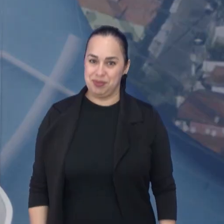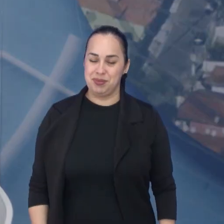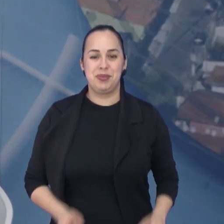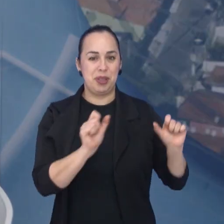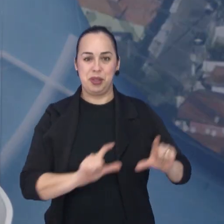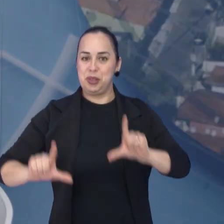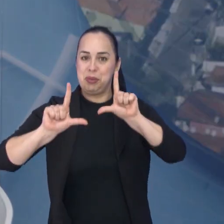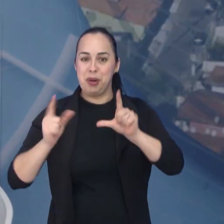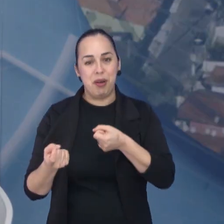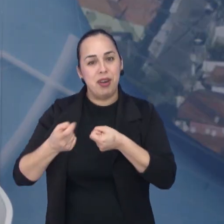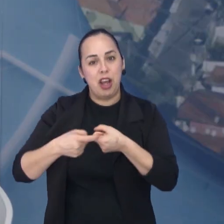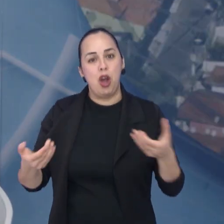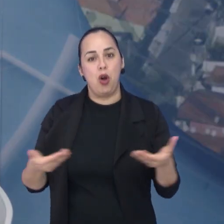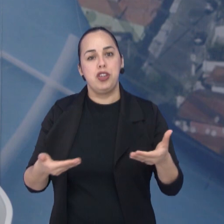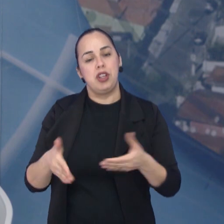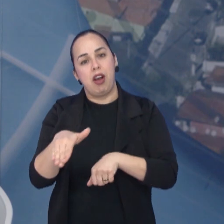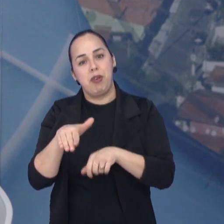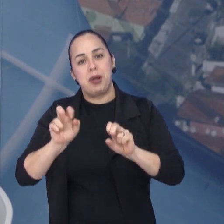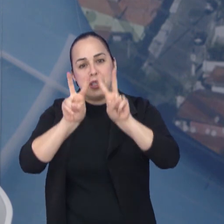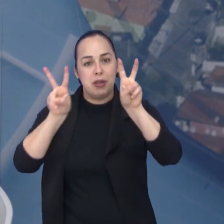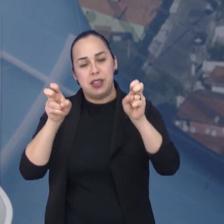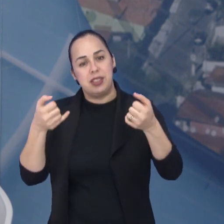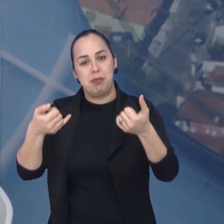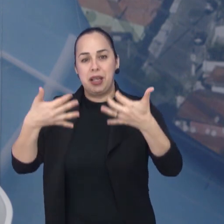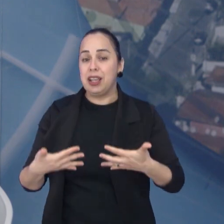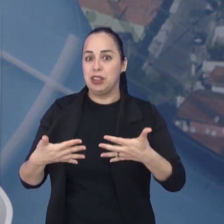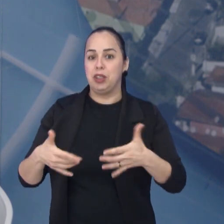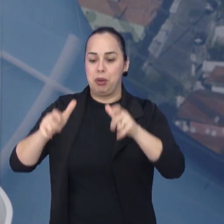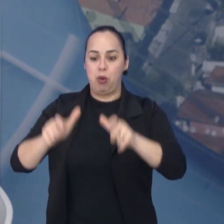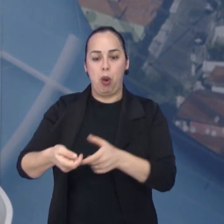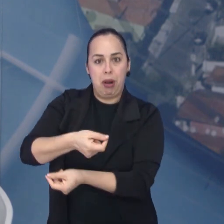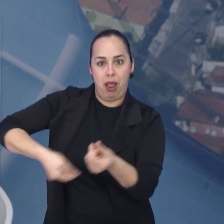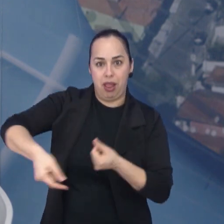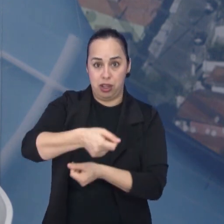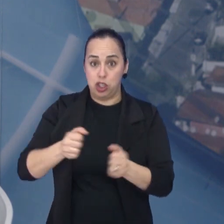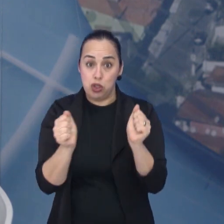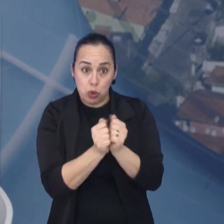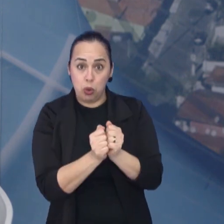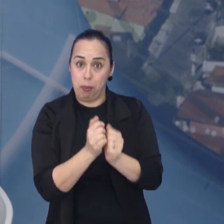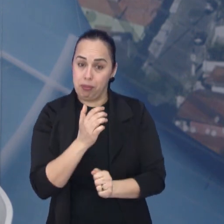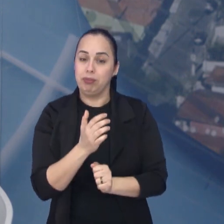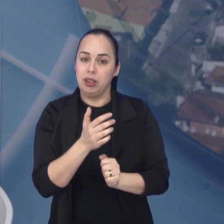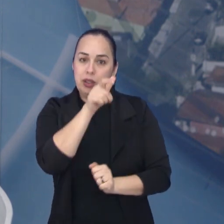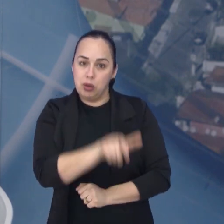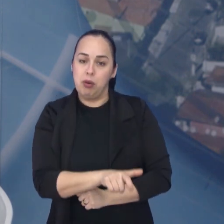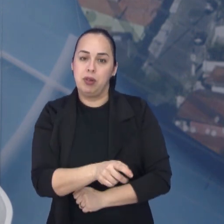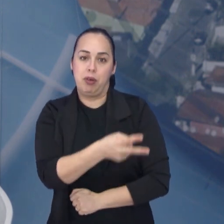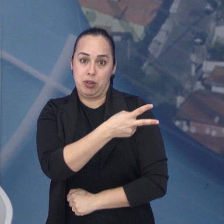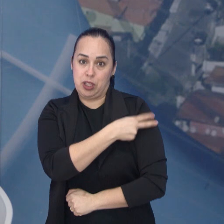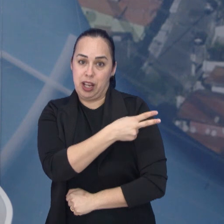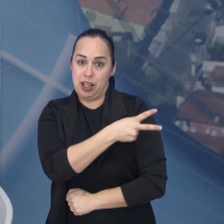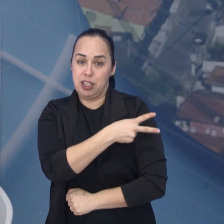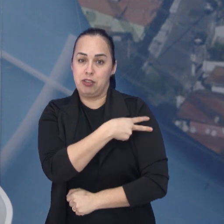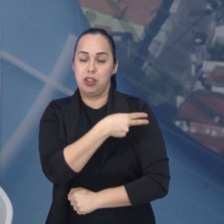De volta com Diálogos, hoje estamos falando sobre economia local. E aqui comigo no estúdio eu estou recebendo o gerente regional